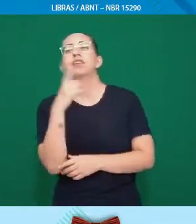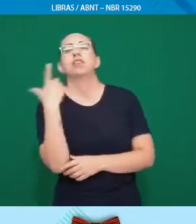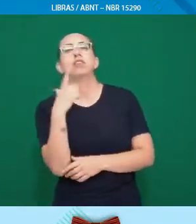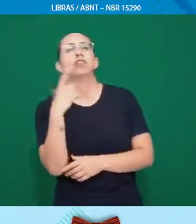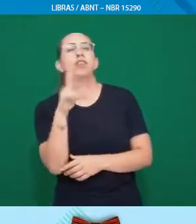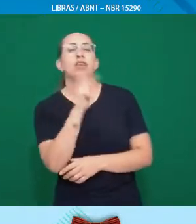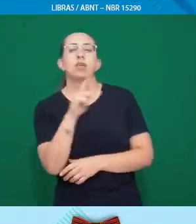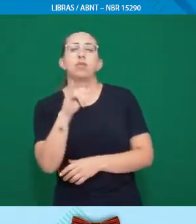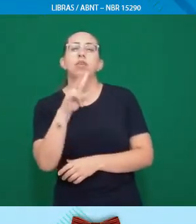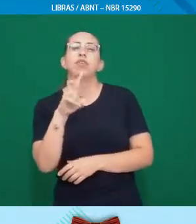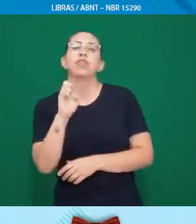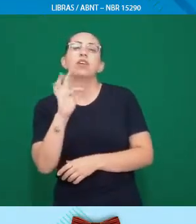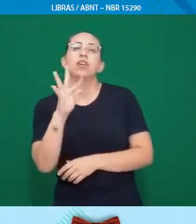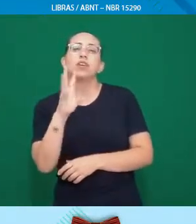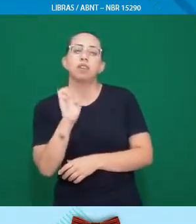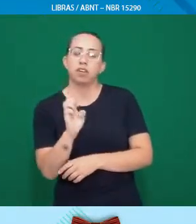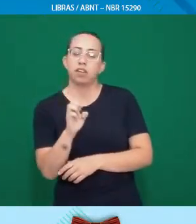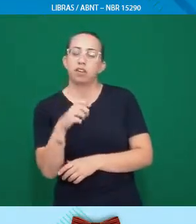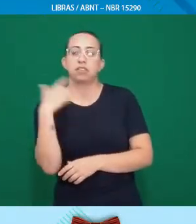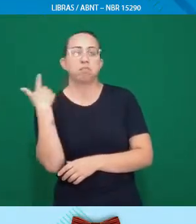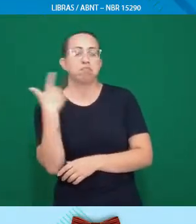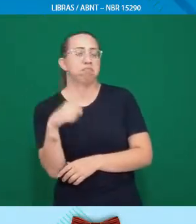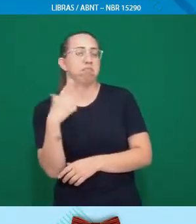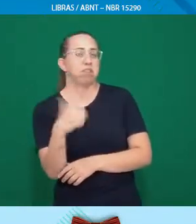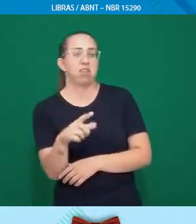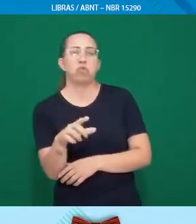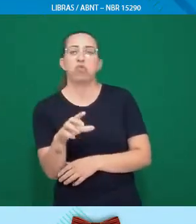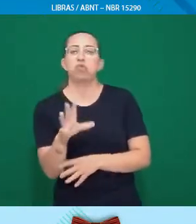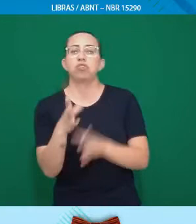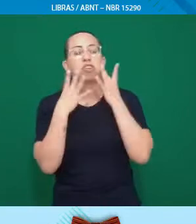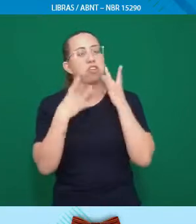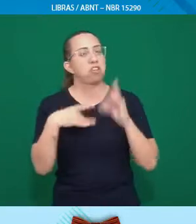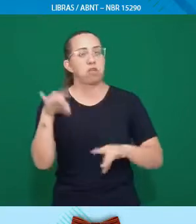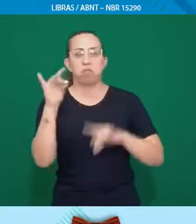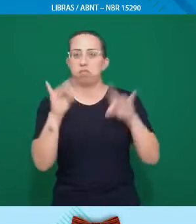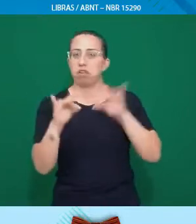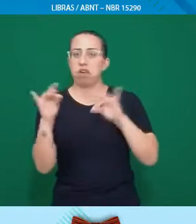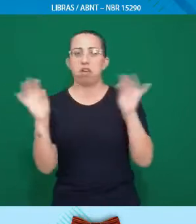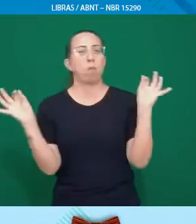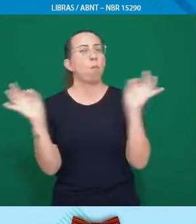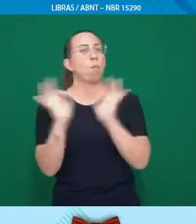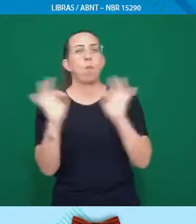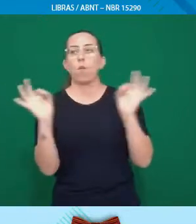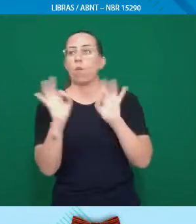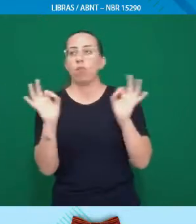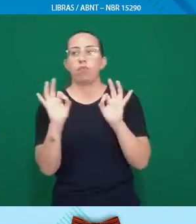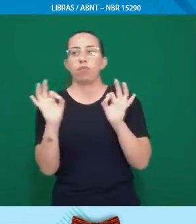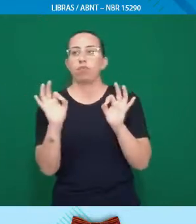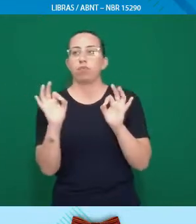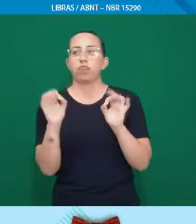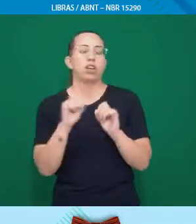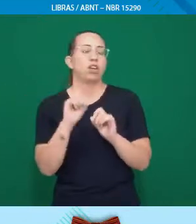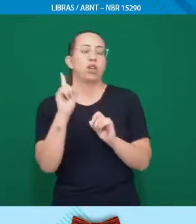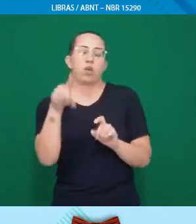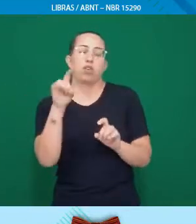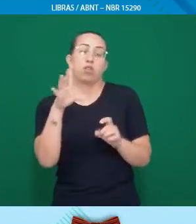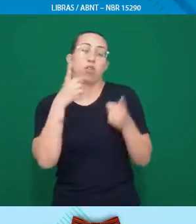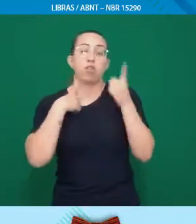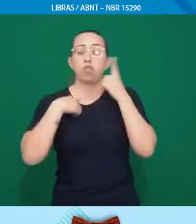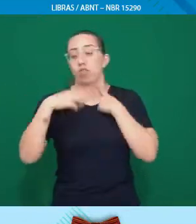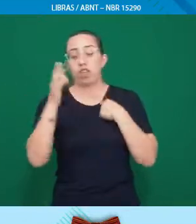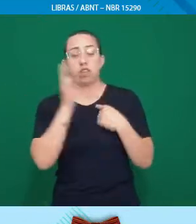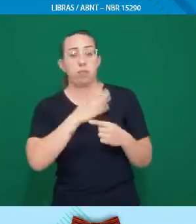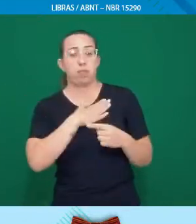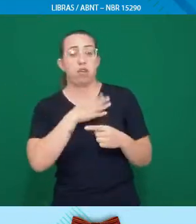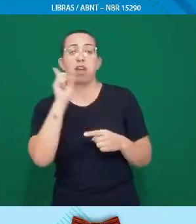fosse a professora Ivete que está aqui hoje o sucesso que o teatro alcançou na Fundação Cultural também não teria ocorrido porque